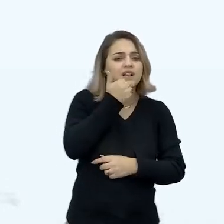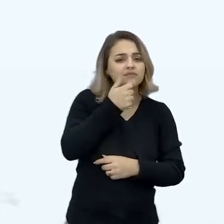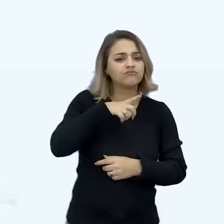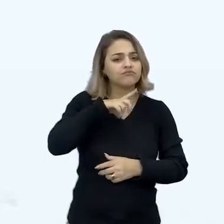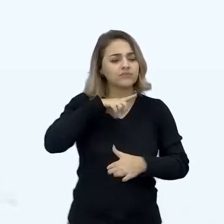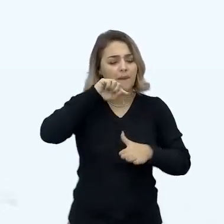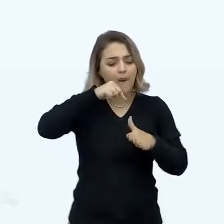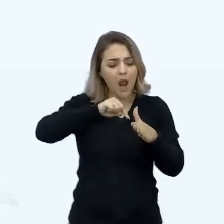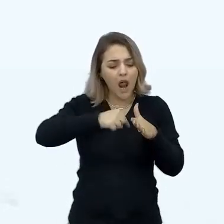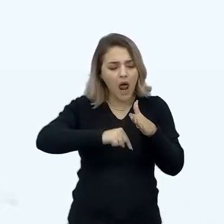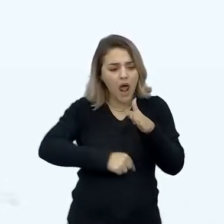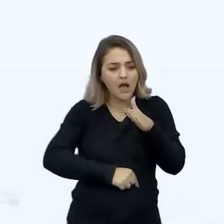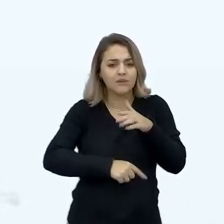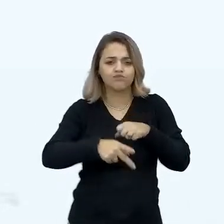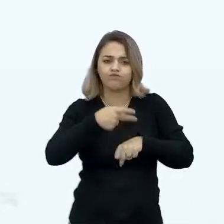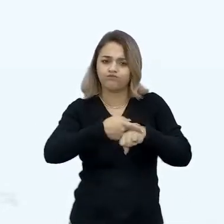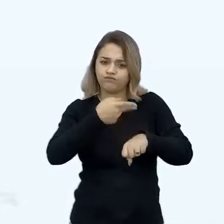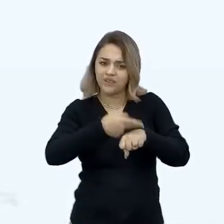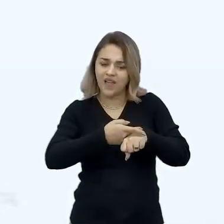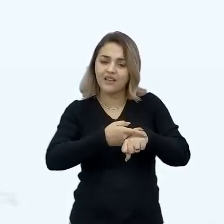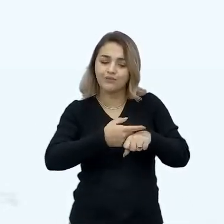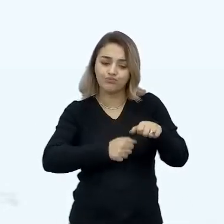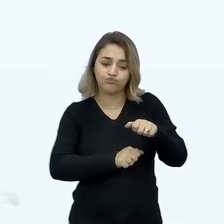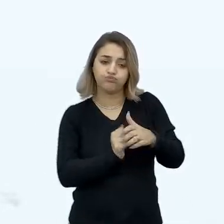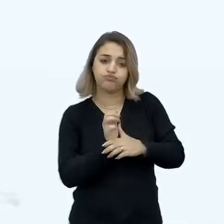minerais, água pura,